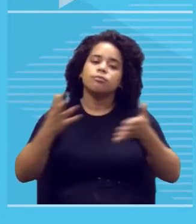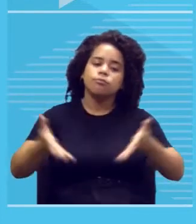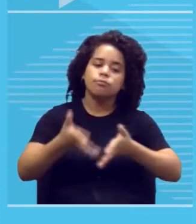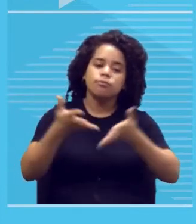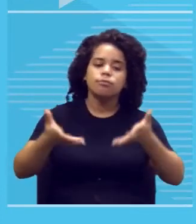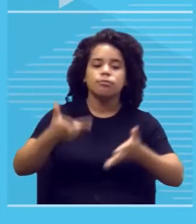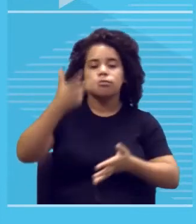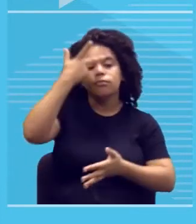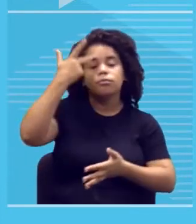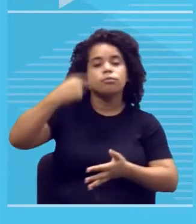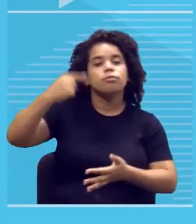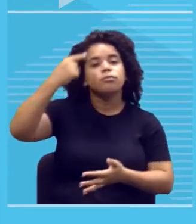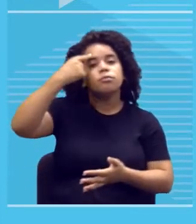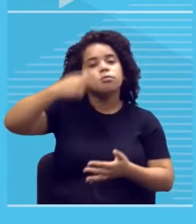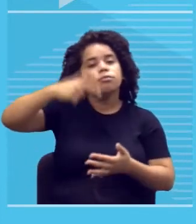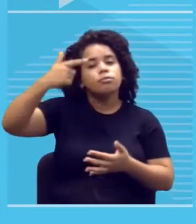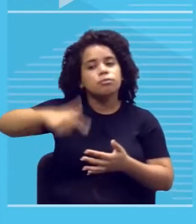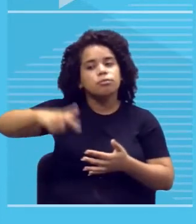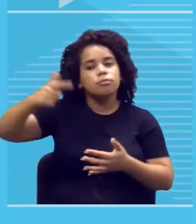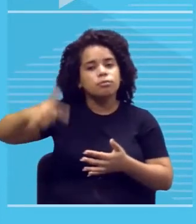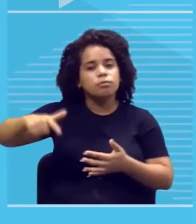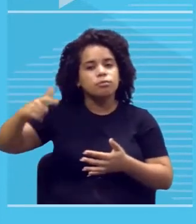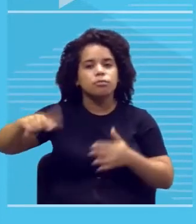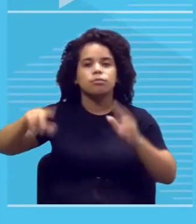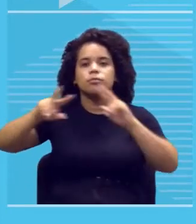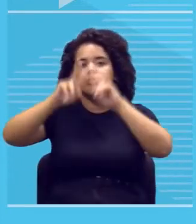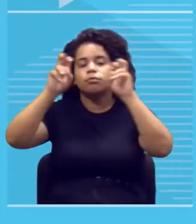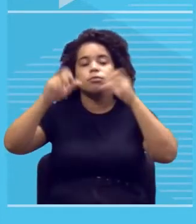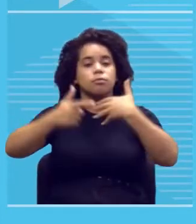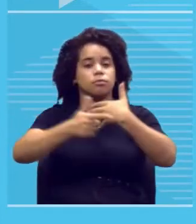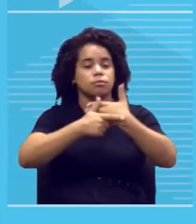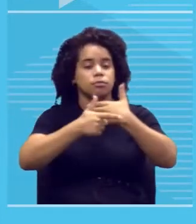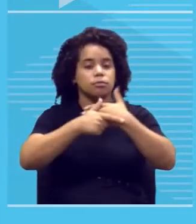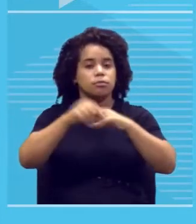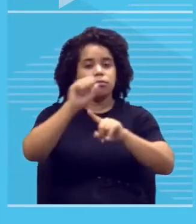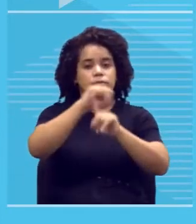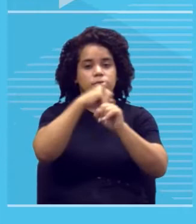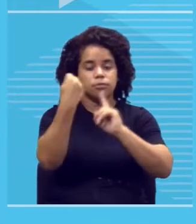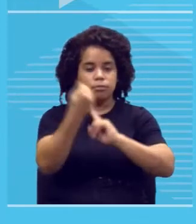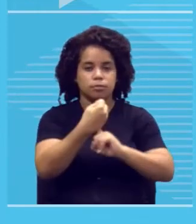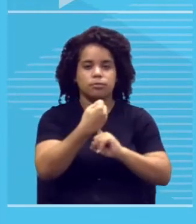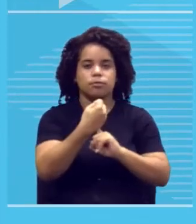a pensar e repensar o seu papel social